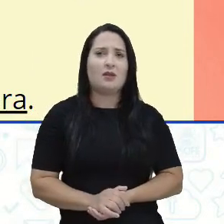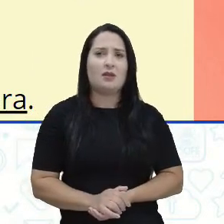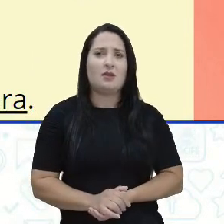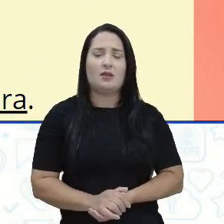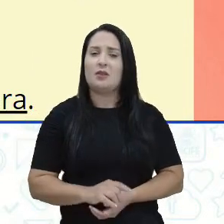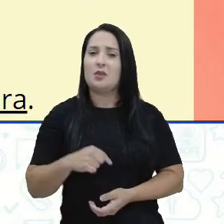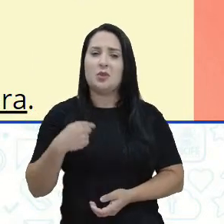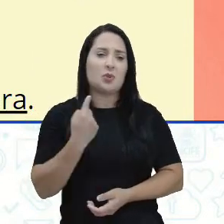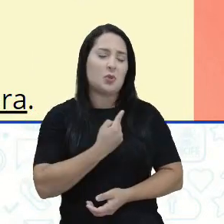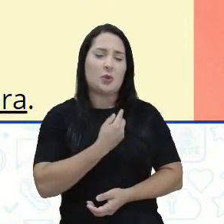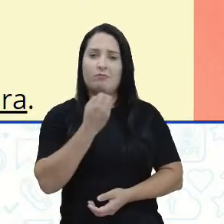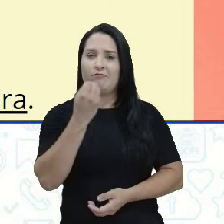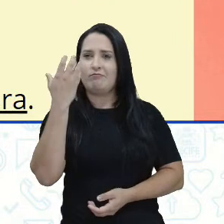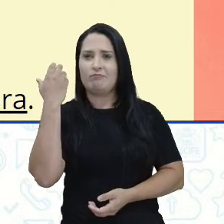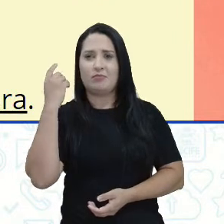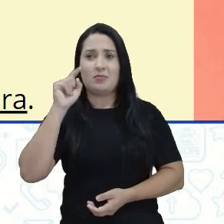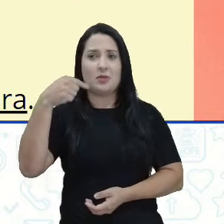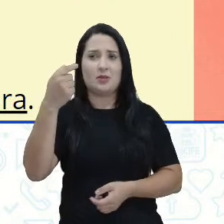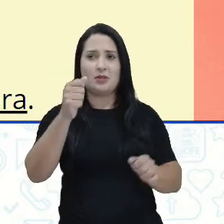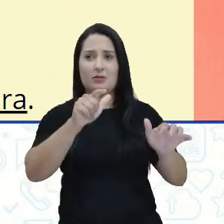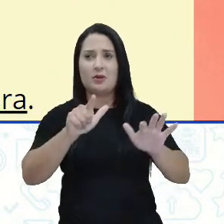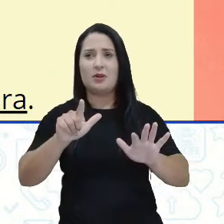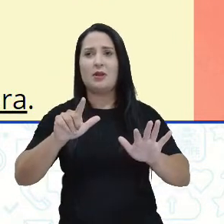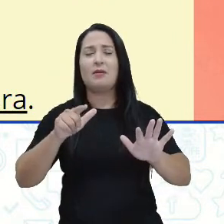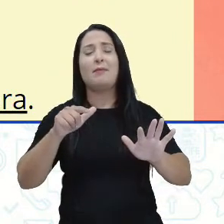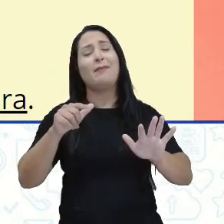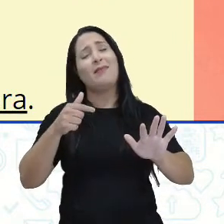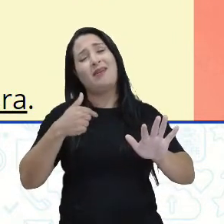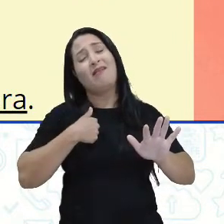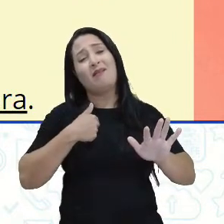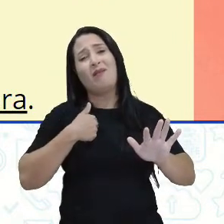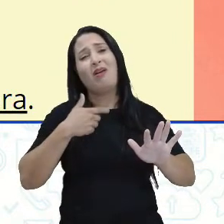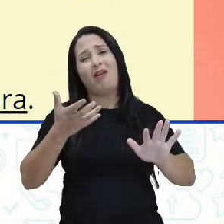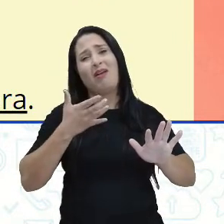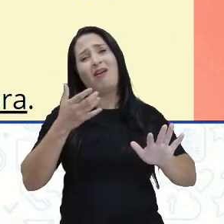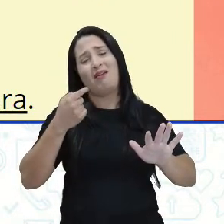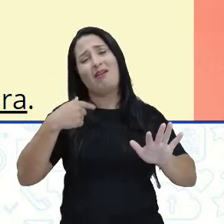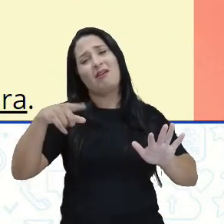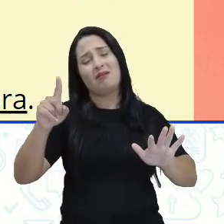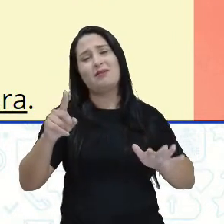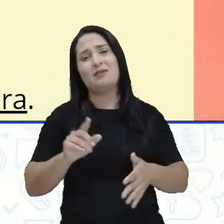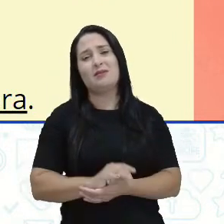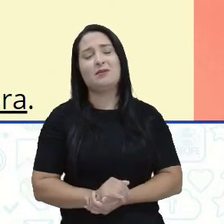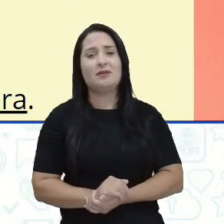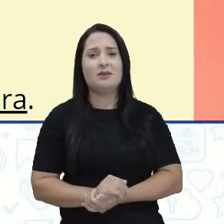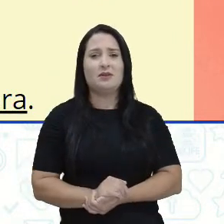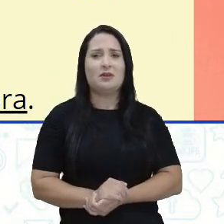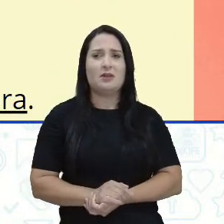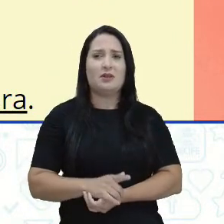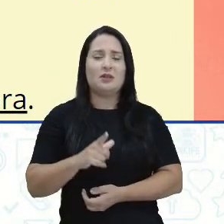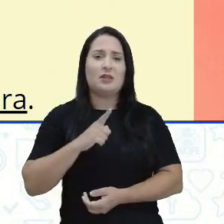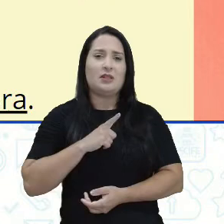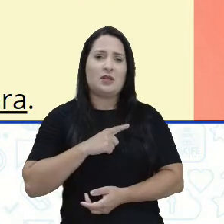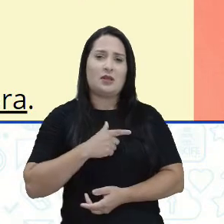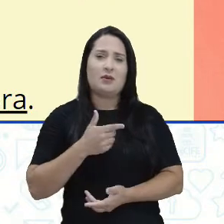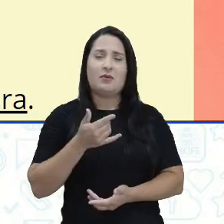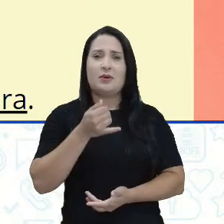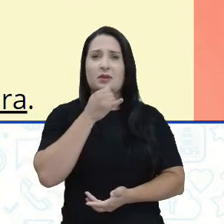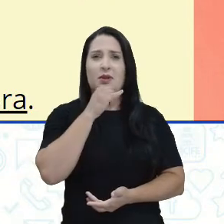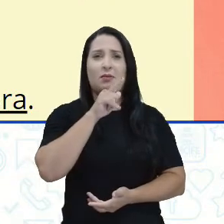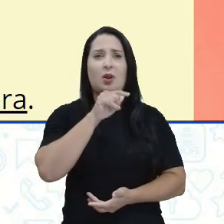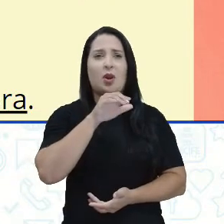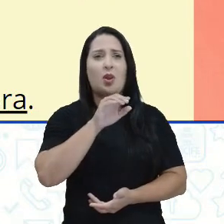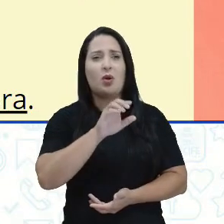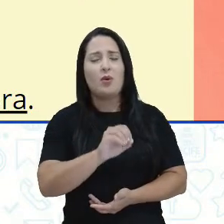tem uma conjunção adversativa que vai exigir uma vírgula. O mesmo vale para as conjunções conclusivas, como logo,